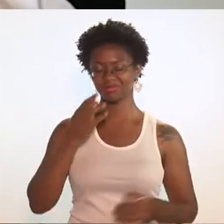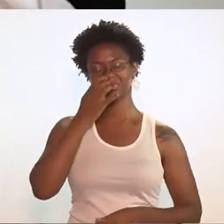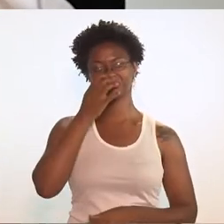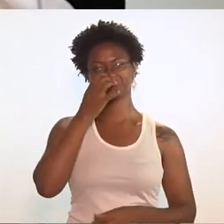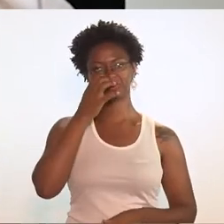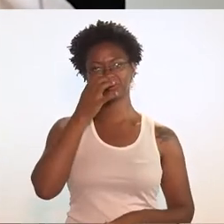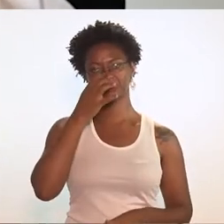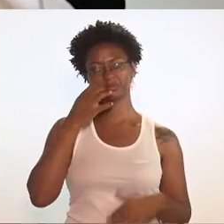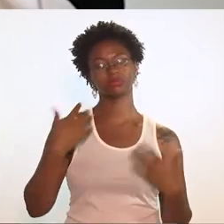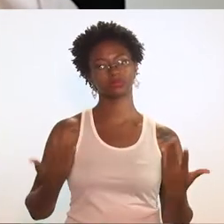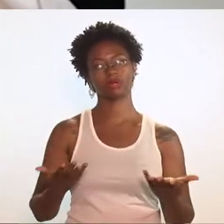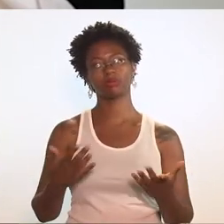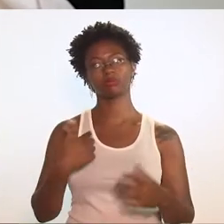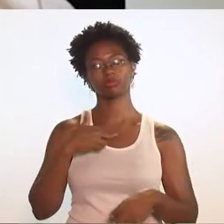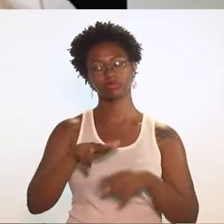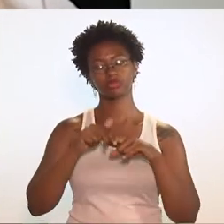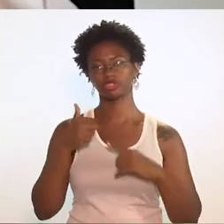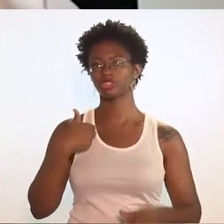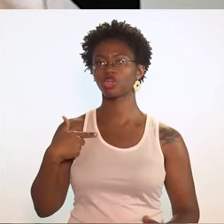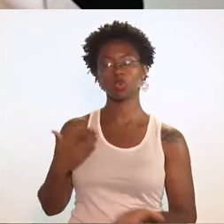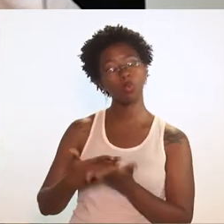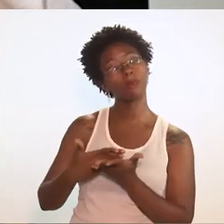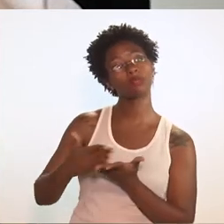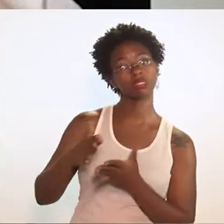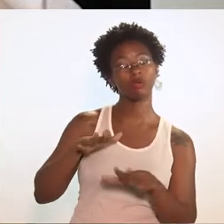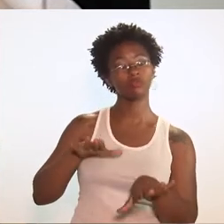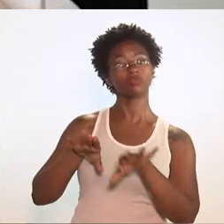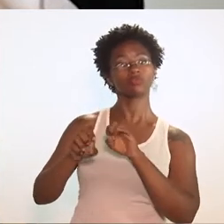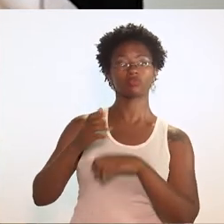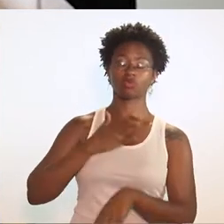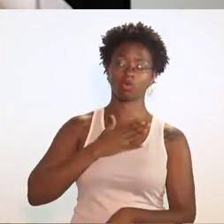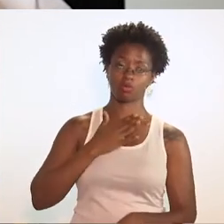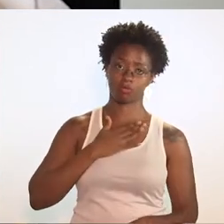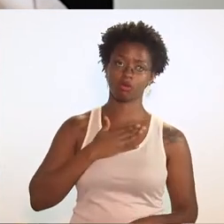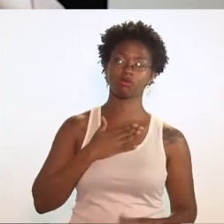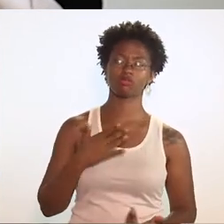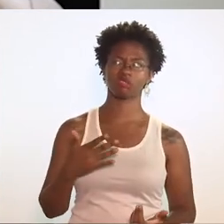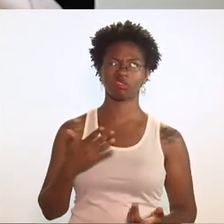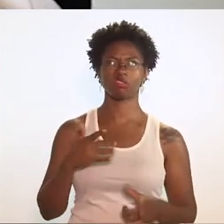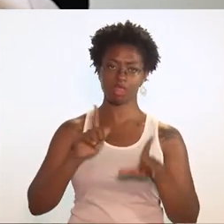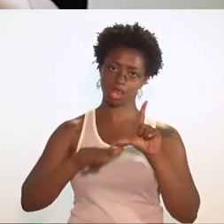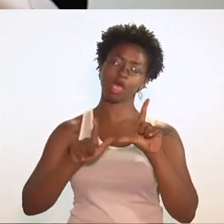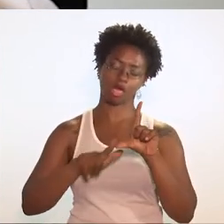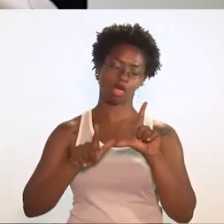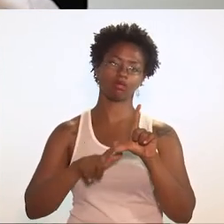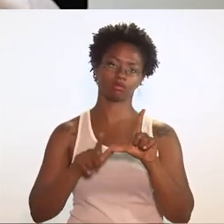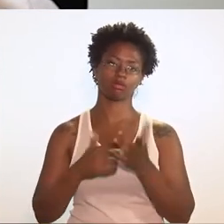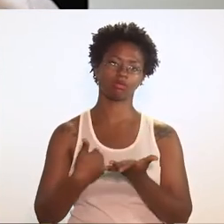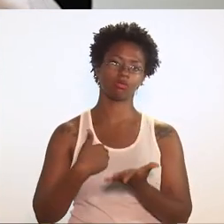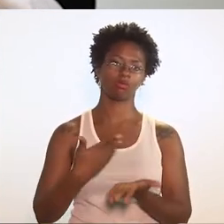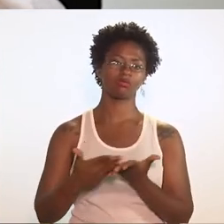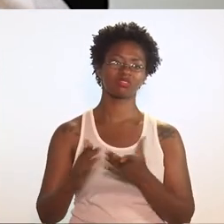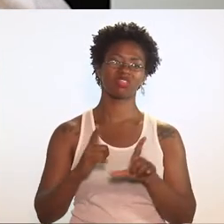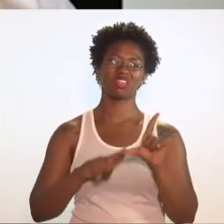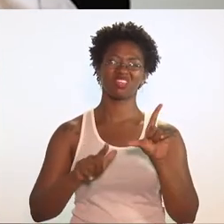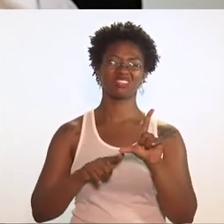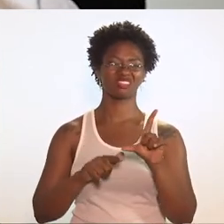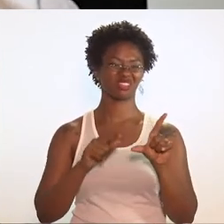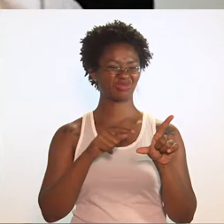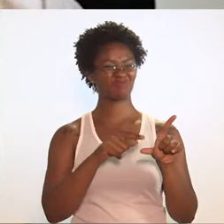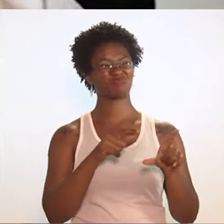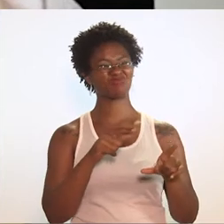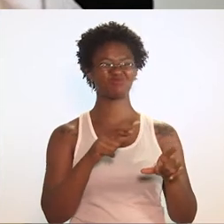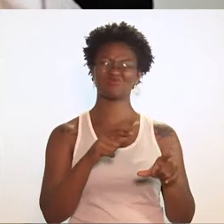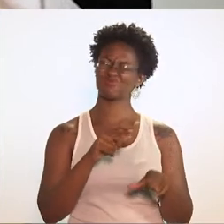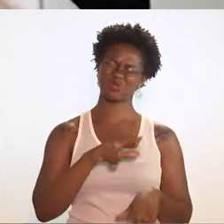E dentro disso, eu tinha iniciado uma formação em letras, né, e aí eu